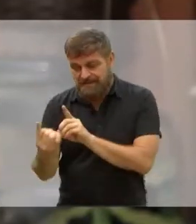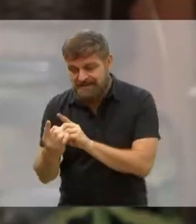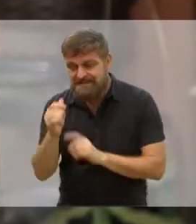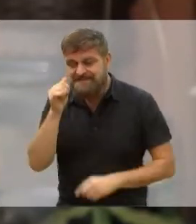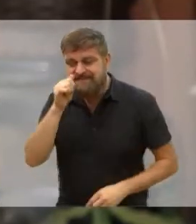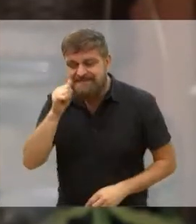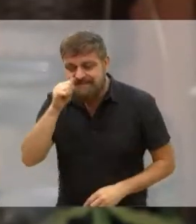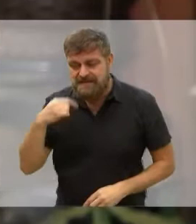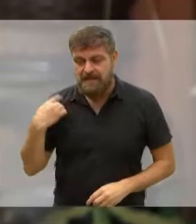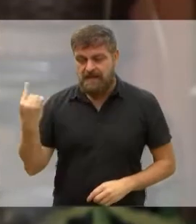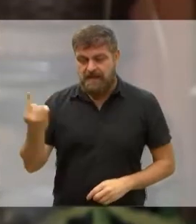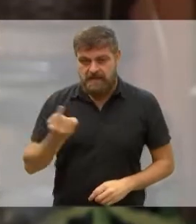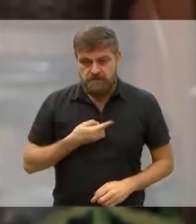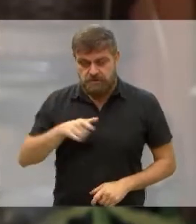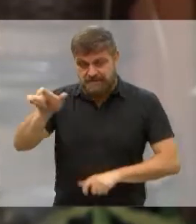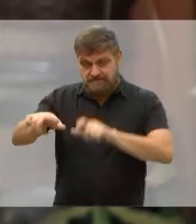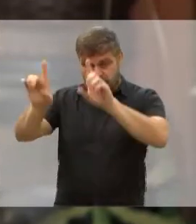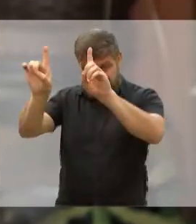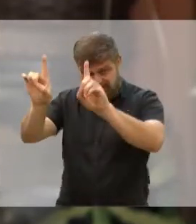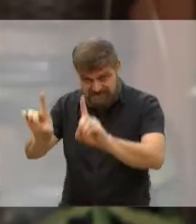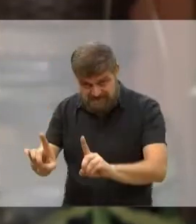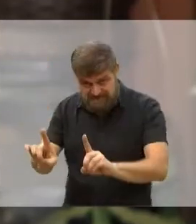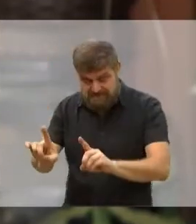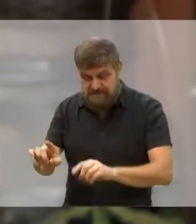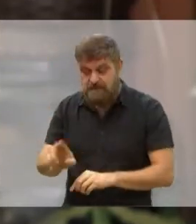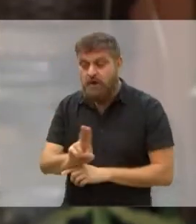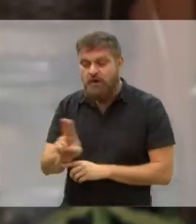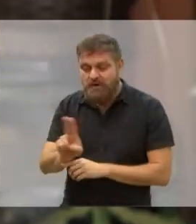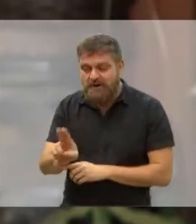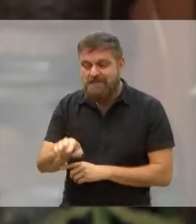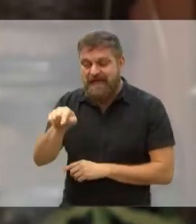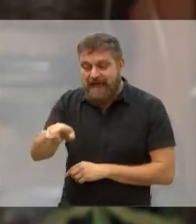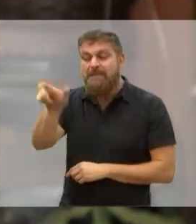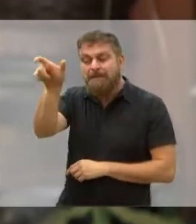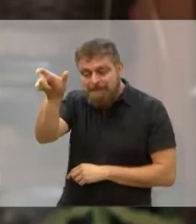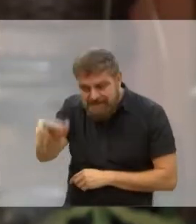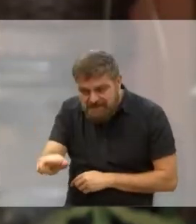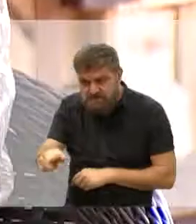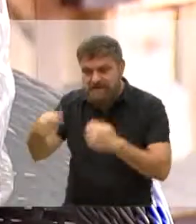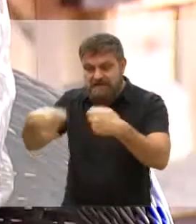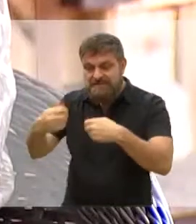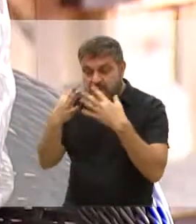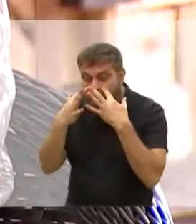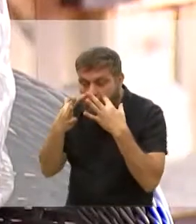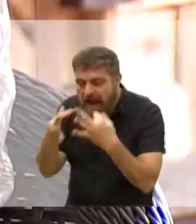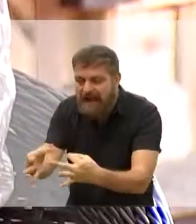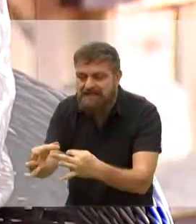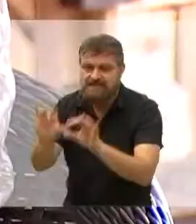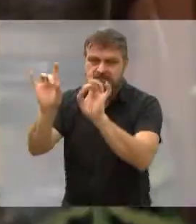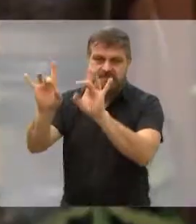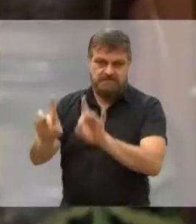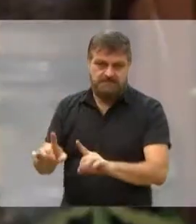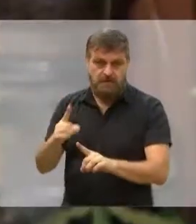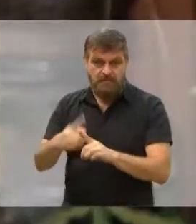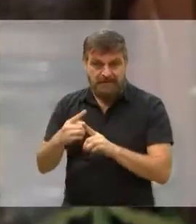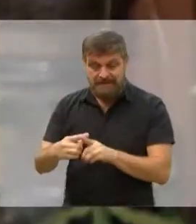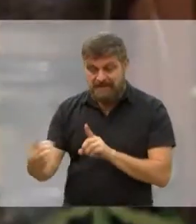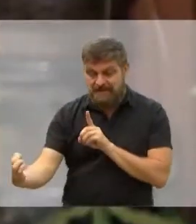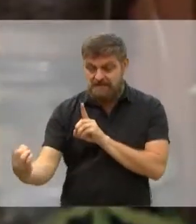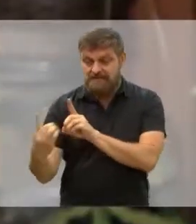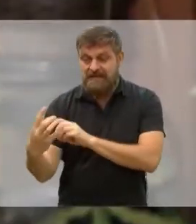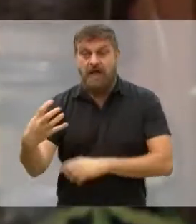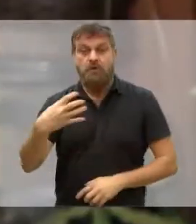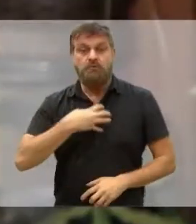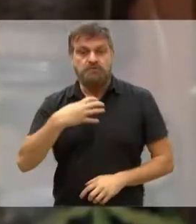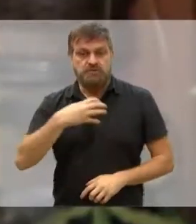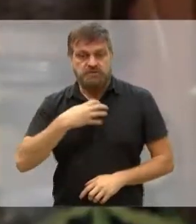dentro da odontologia, a gente ainda chama essas pessoas com deficiência de pacientes com necessidades especiais, porque o atendimento precisa realmente